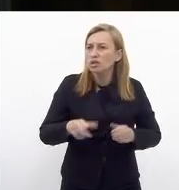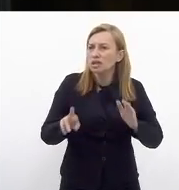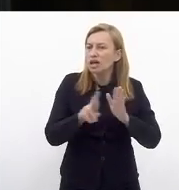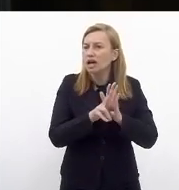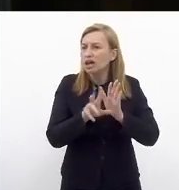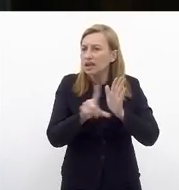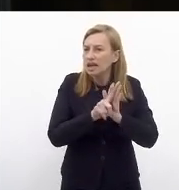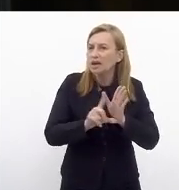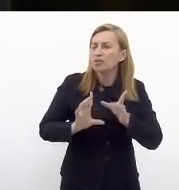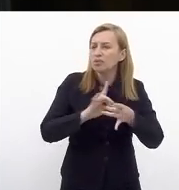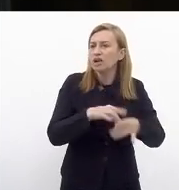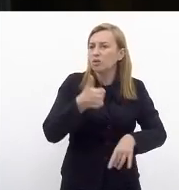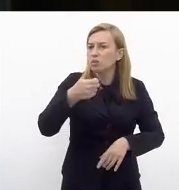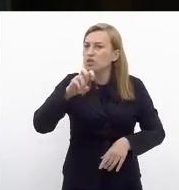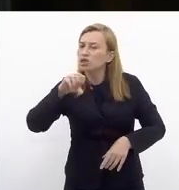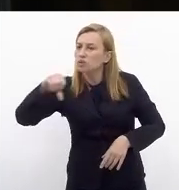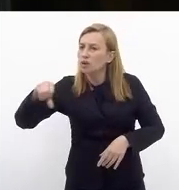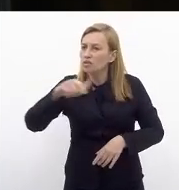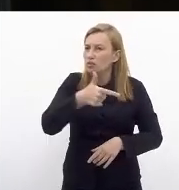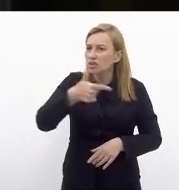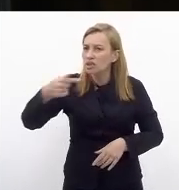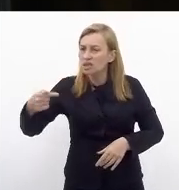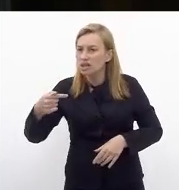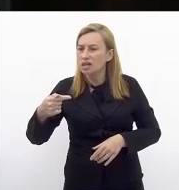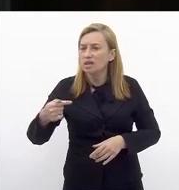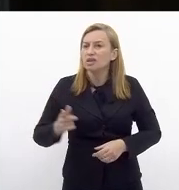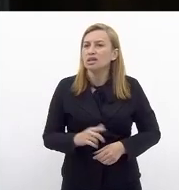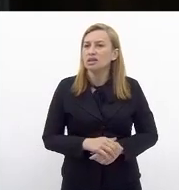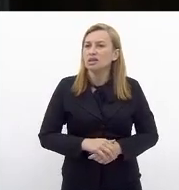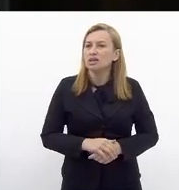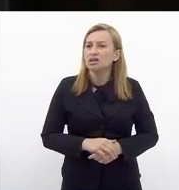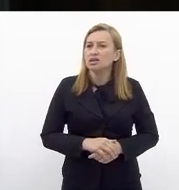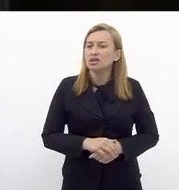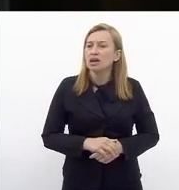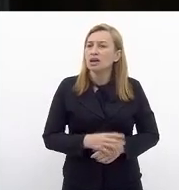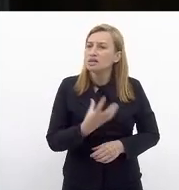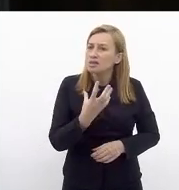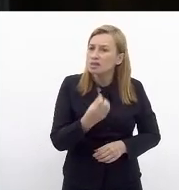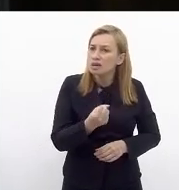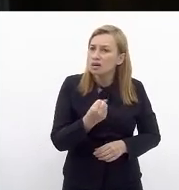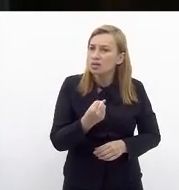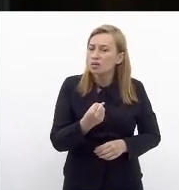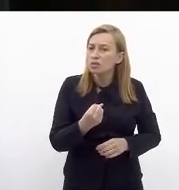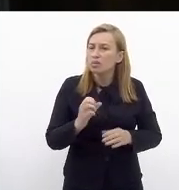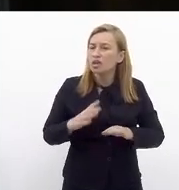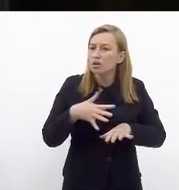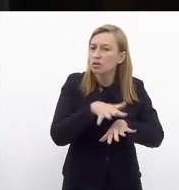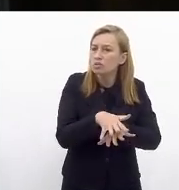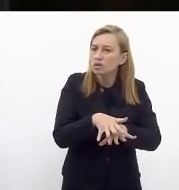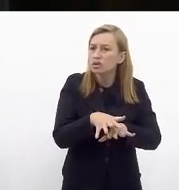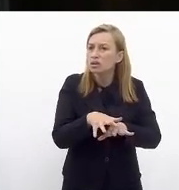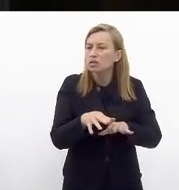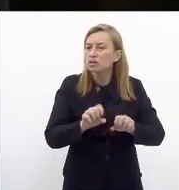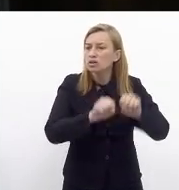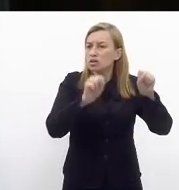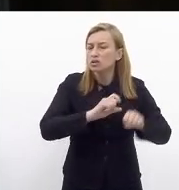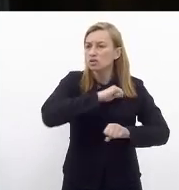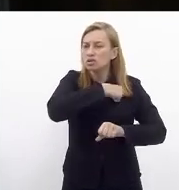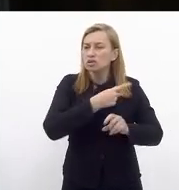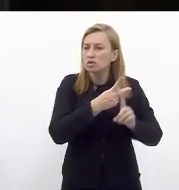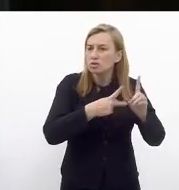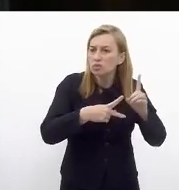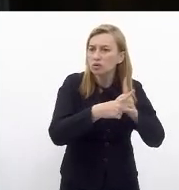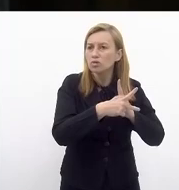lei complementar 159 de 2017 será considerada atendido pela inclusão no regime próprio de previdência